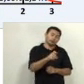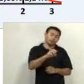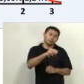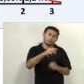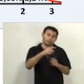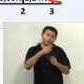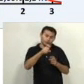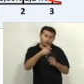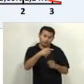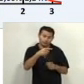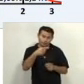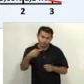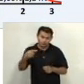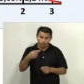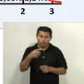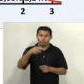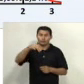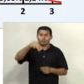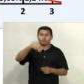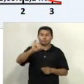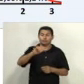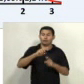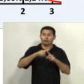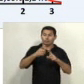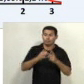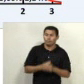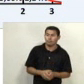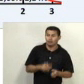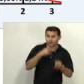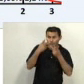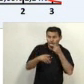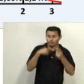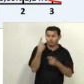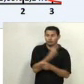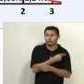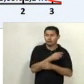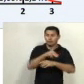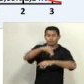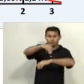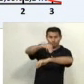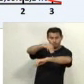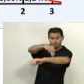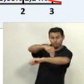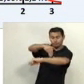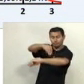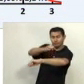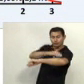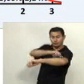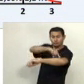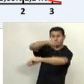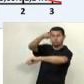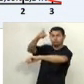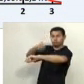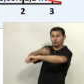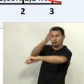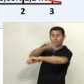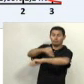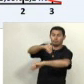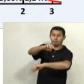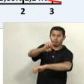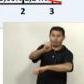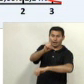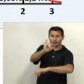μ dividido por sigma vai ser dado. Mas olha só. Ele fala pra gente que a média essa distribuição normal, eu preciso saber